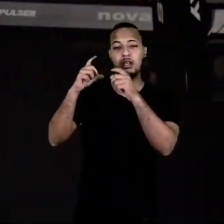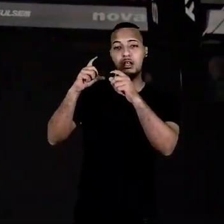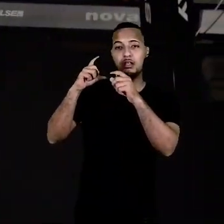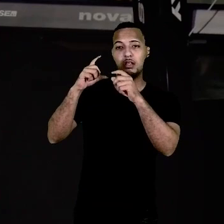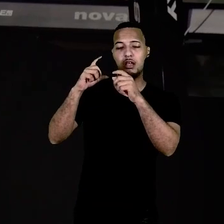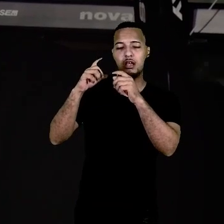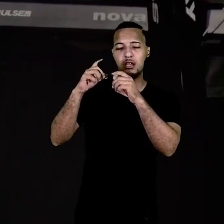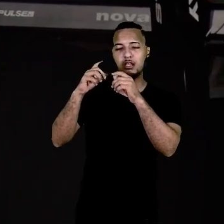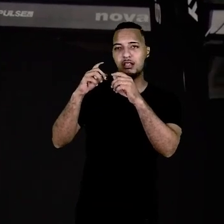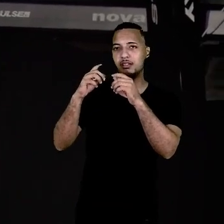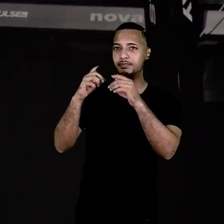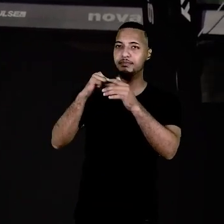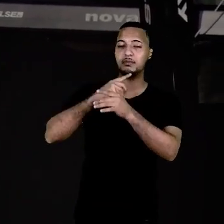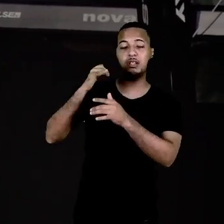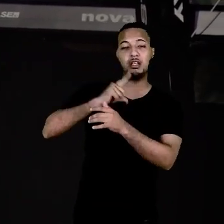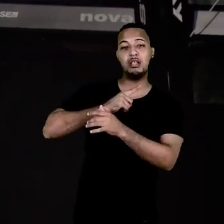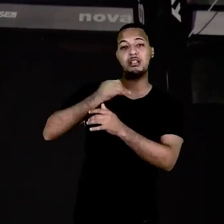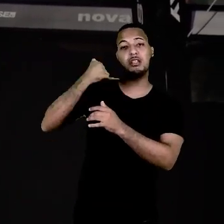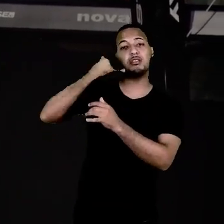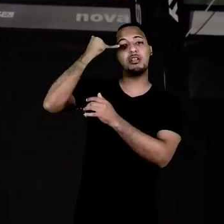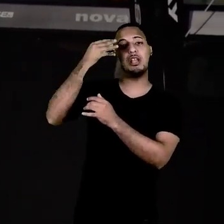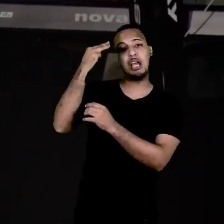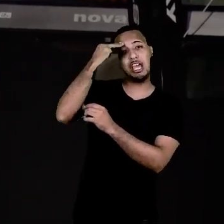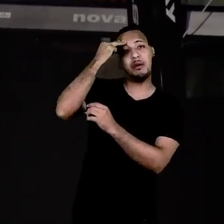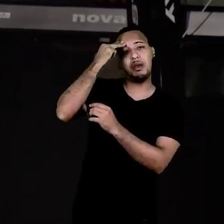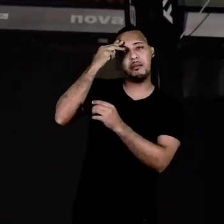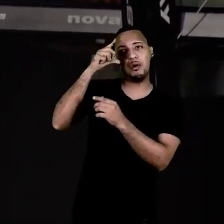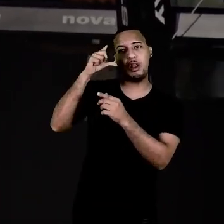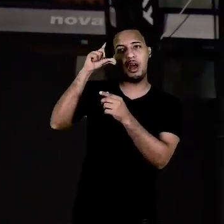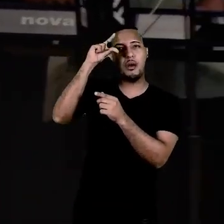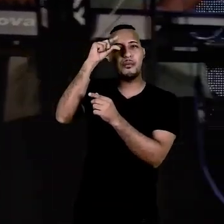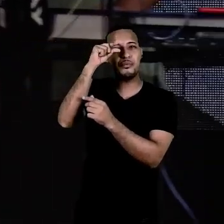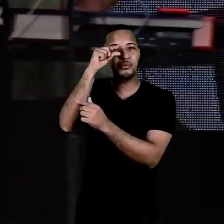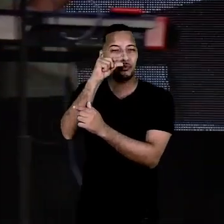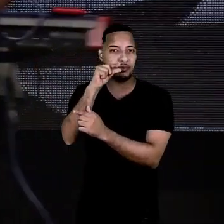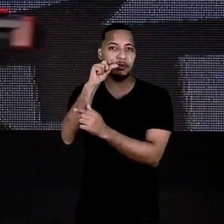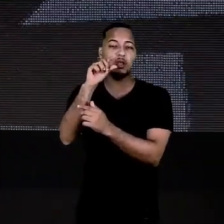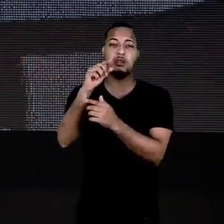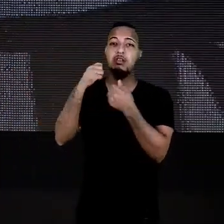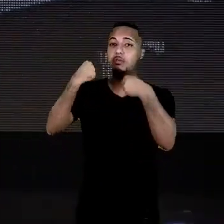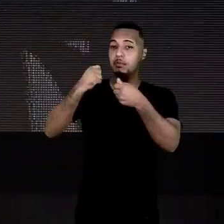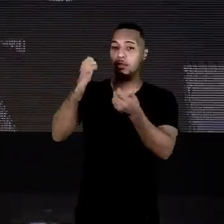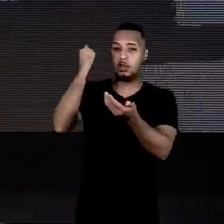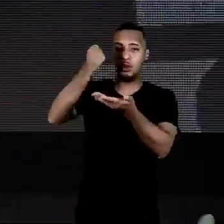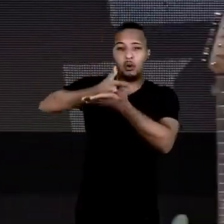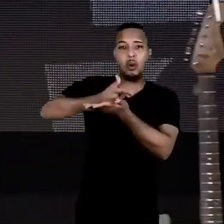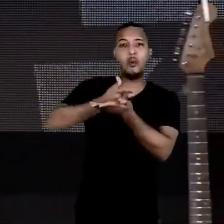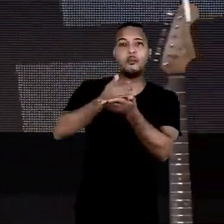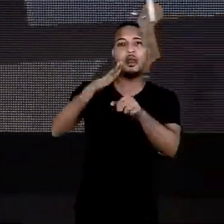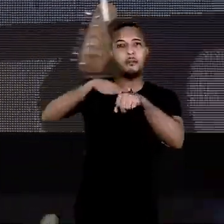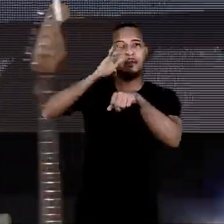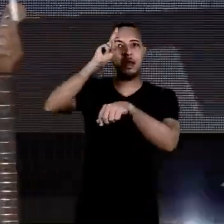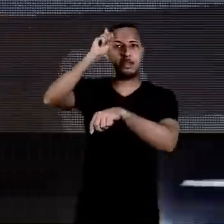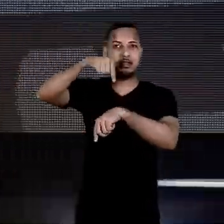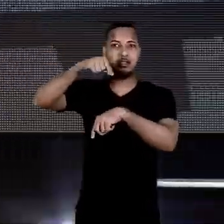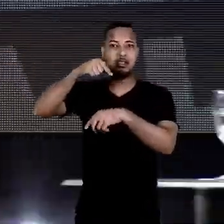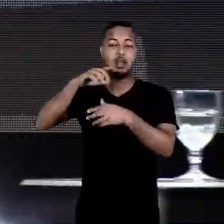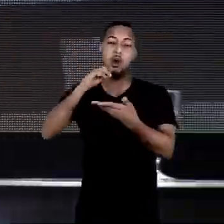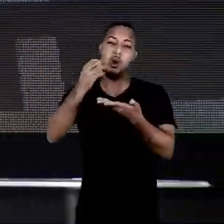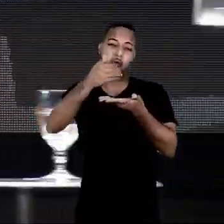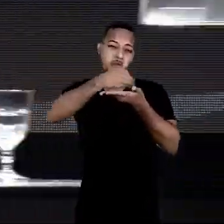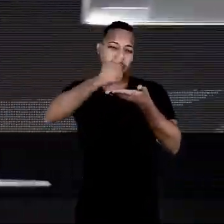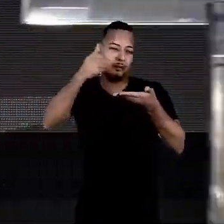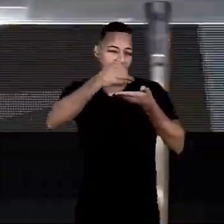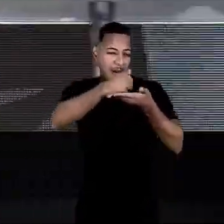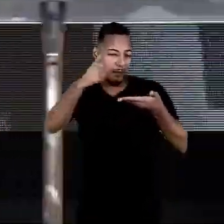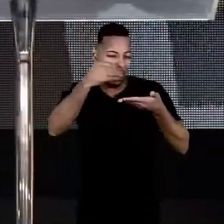acaba, você só vai conseguir tirar novas fotos se você ou comprar mais, ou se você excluir, sim ou não?